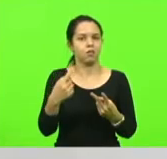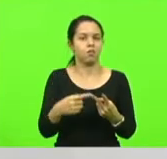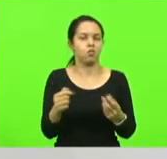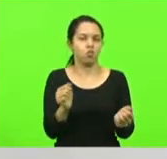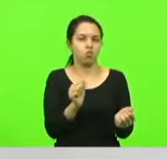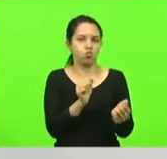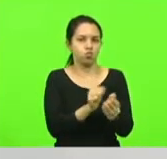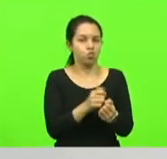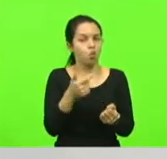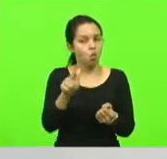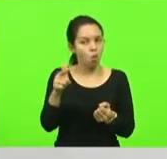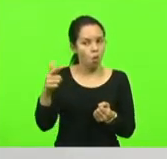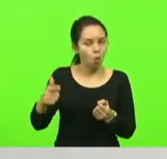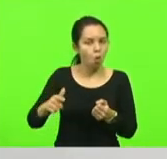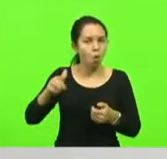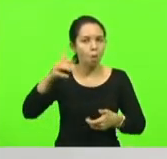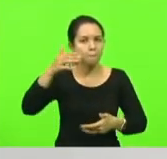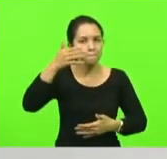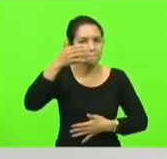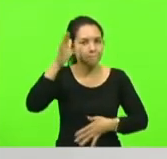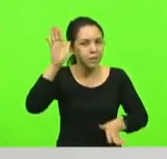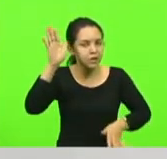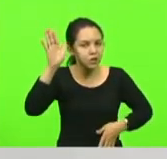esses outros bandidos que tem lá. É!